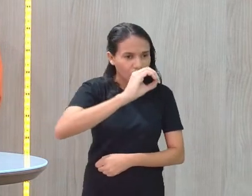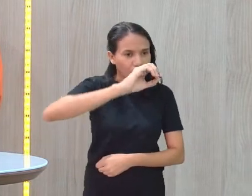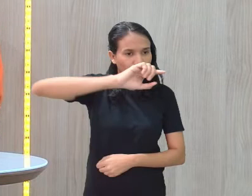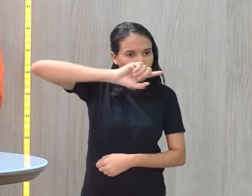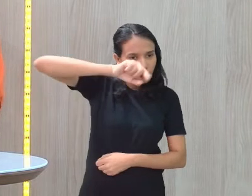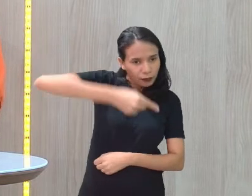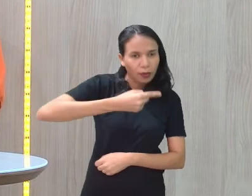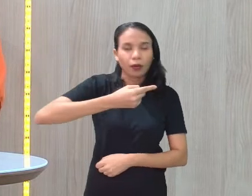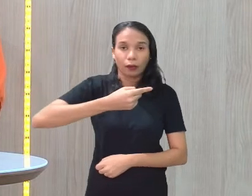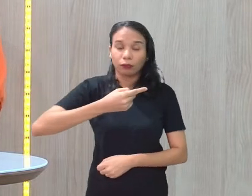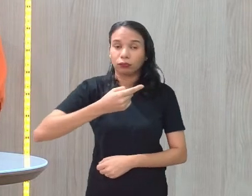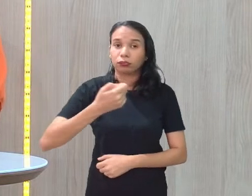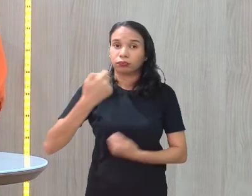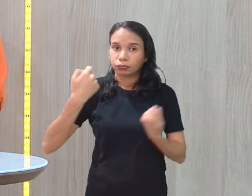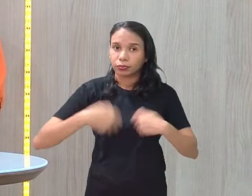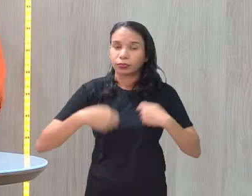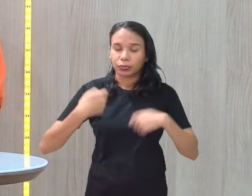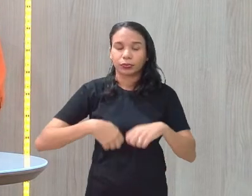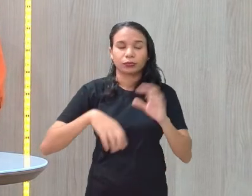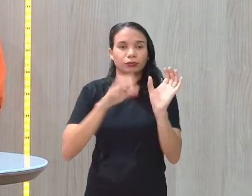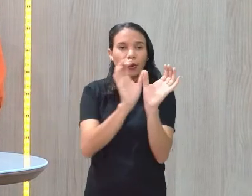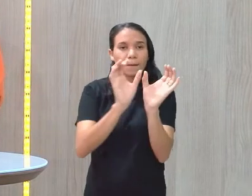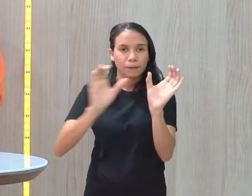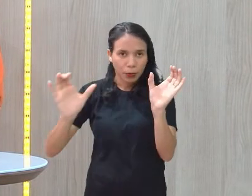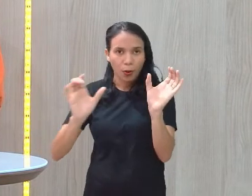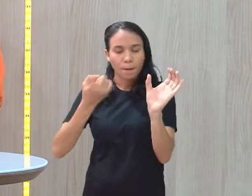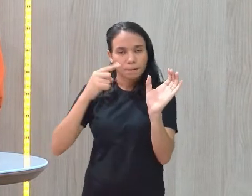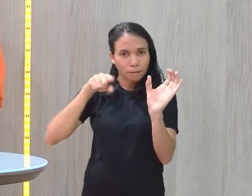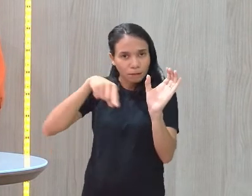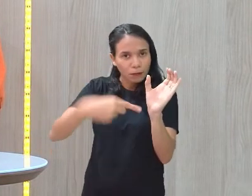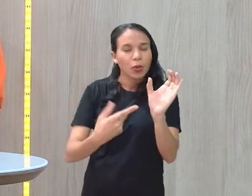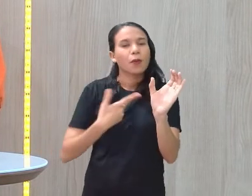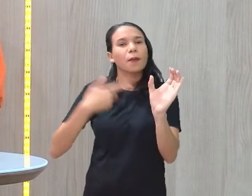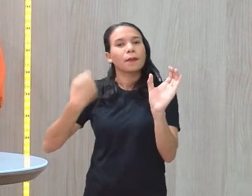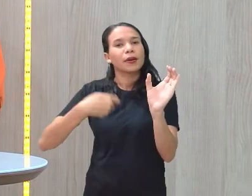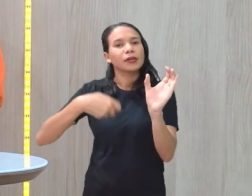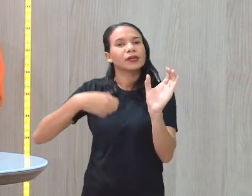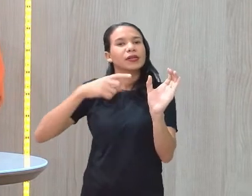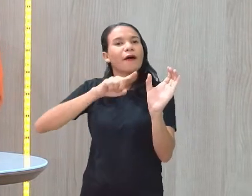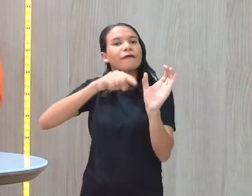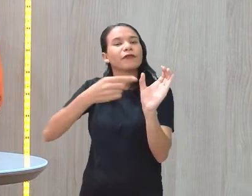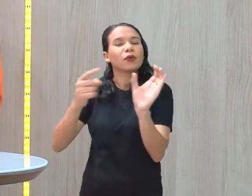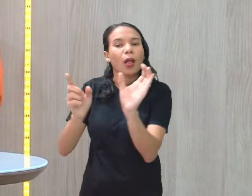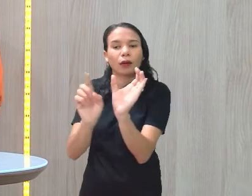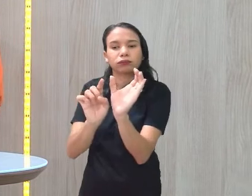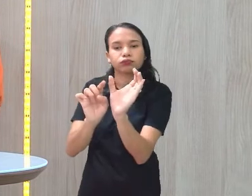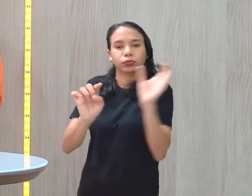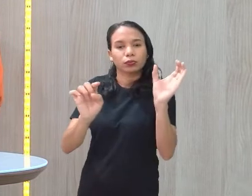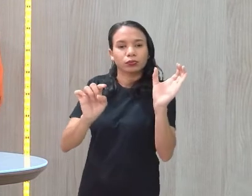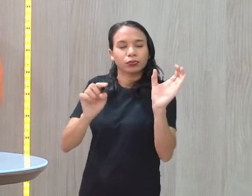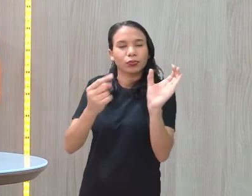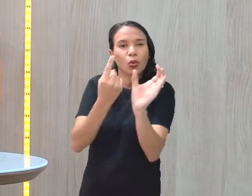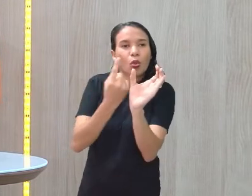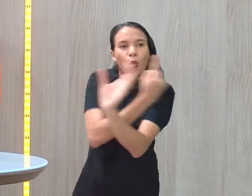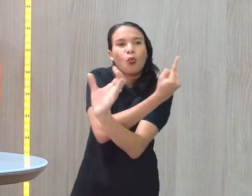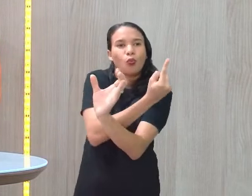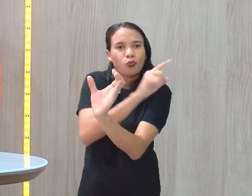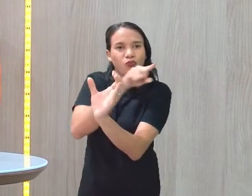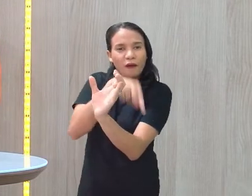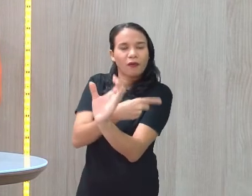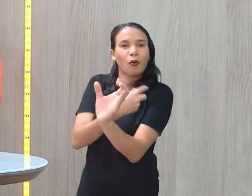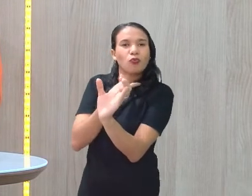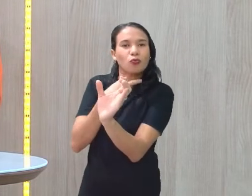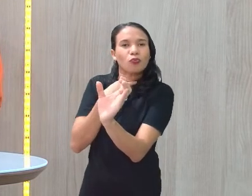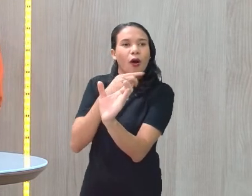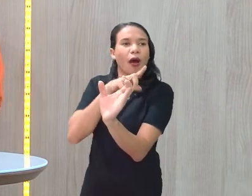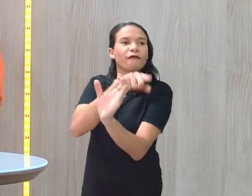1000, eu tenho que 3 casas, não é isso? Então, eu vou botar a vírgula na frente do 1, mas eu não posso deixar essa